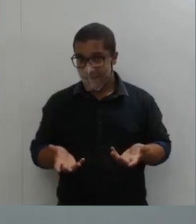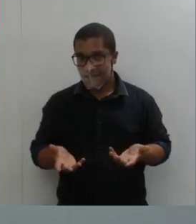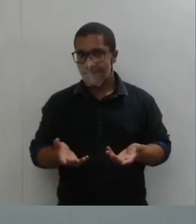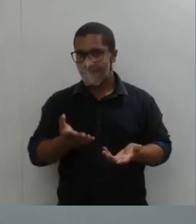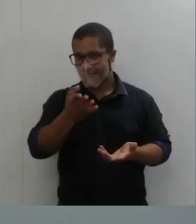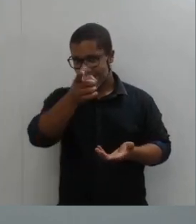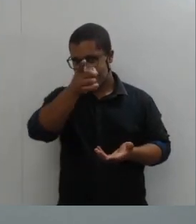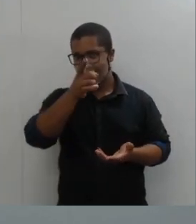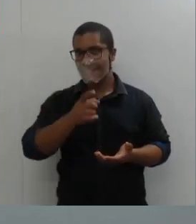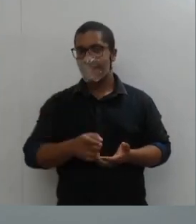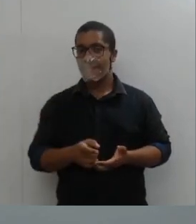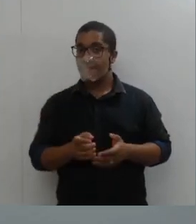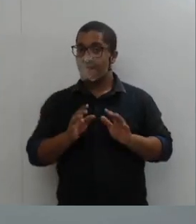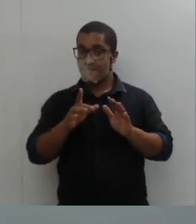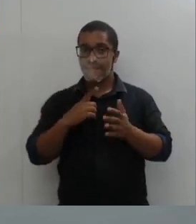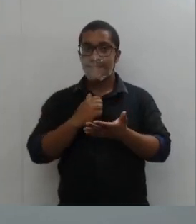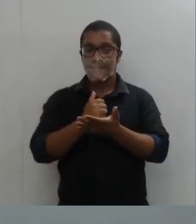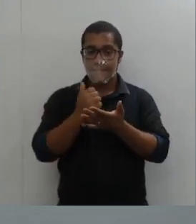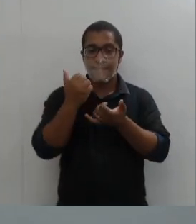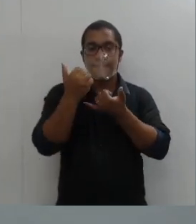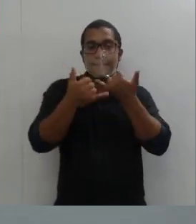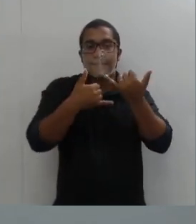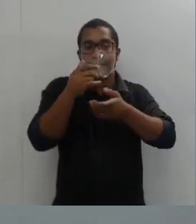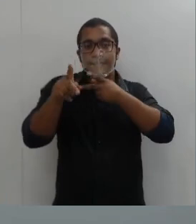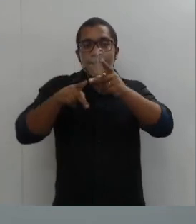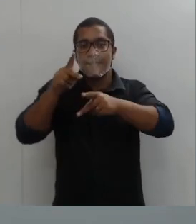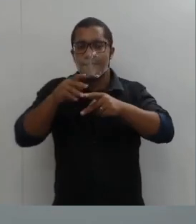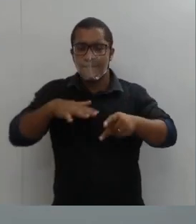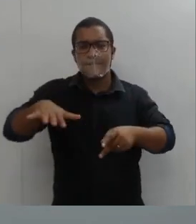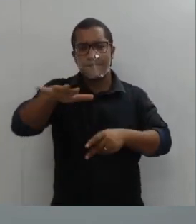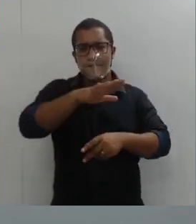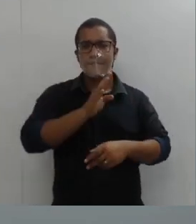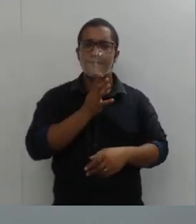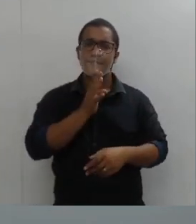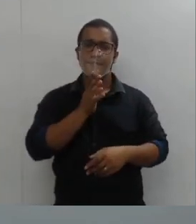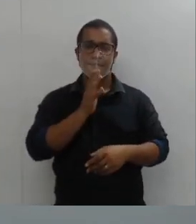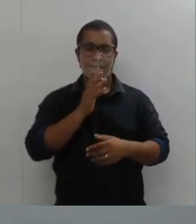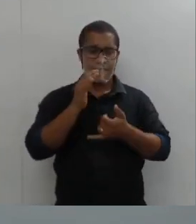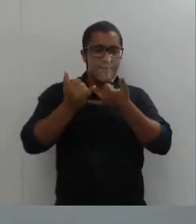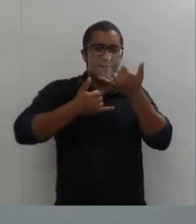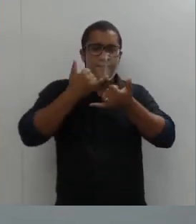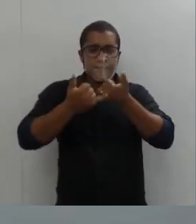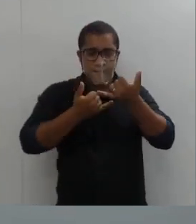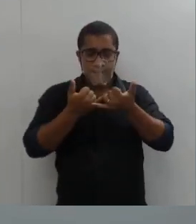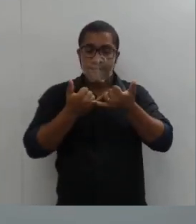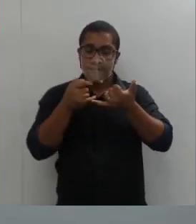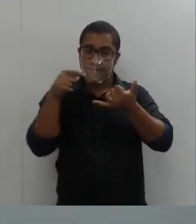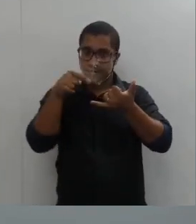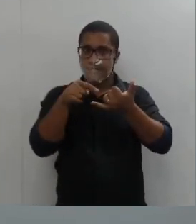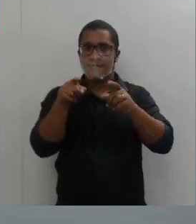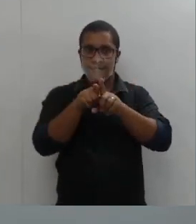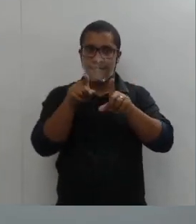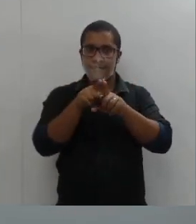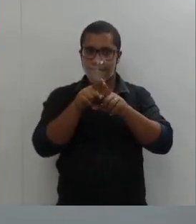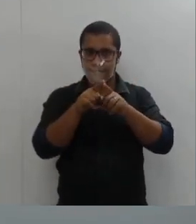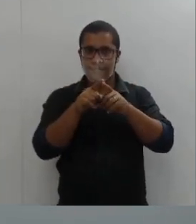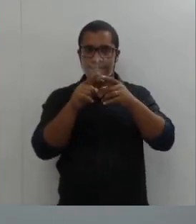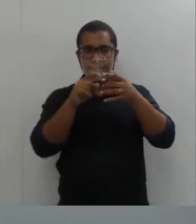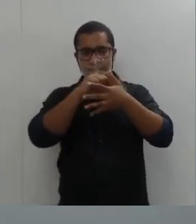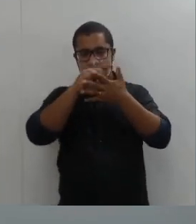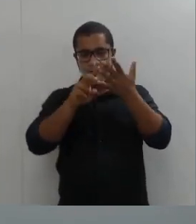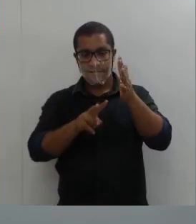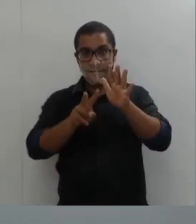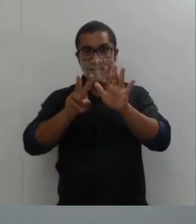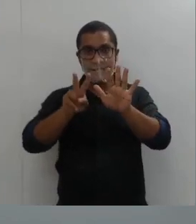Isso, então, os jogos e brincadeiras populares que a gente já falou, que as brincadeiras também entram aí, né? Então, são